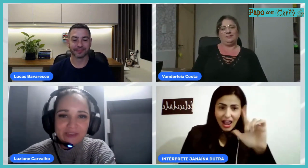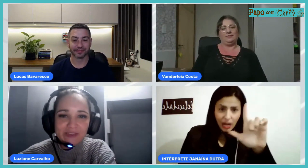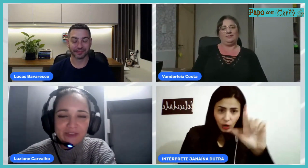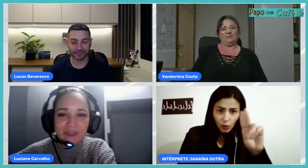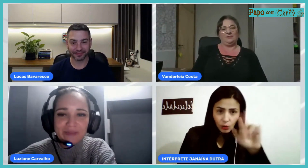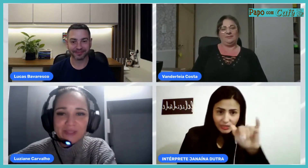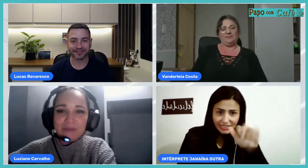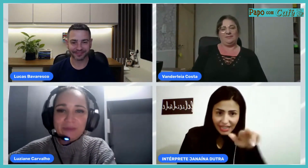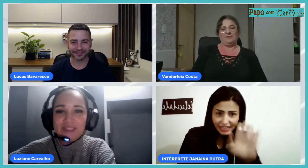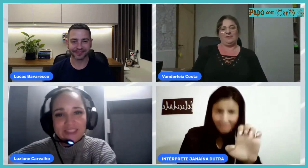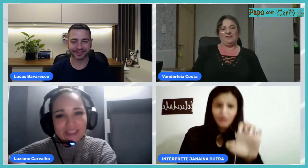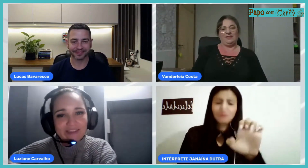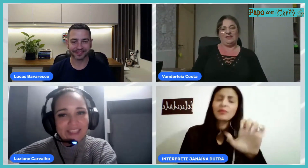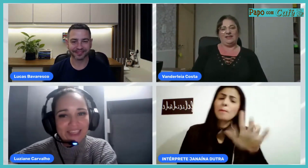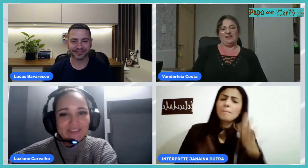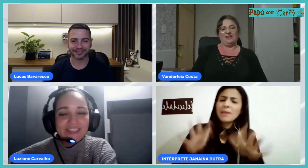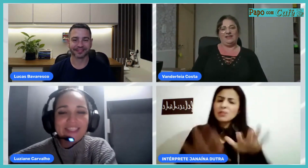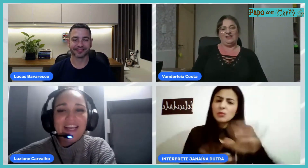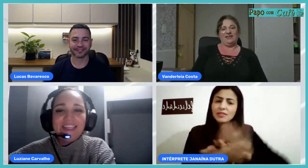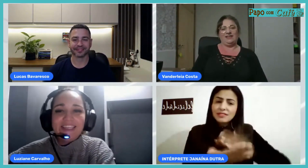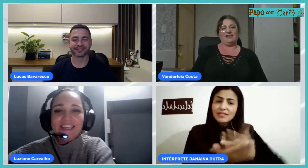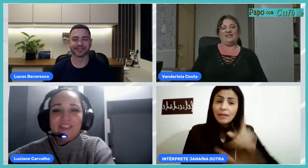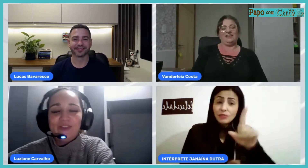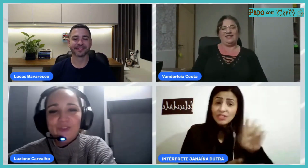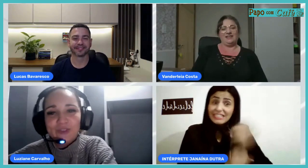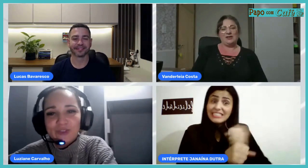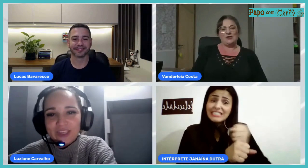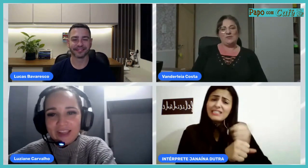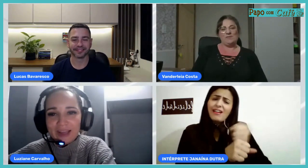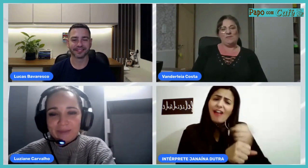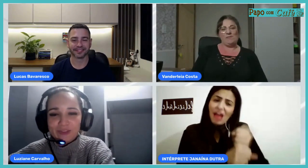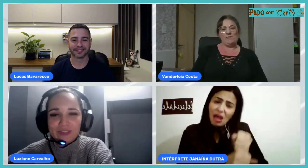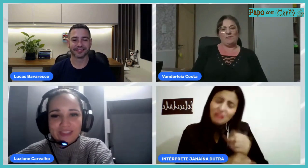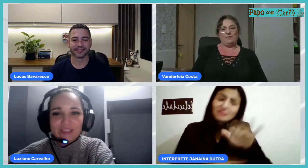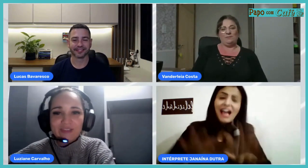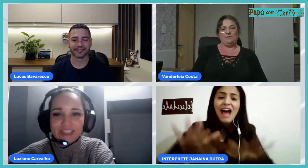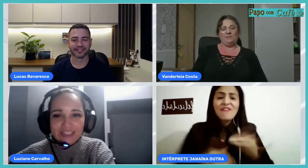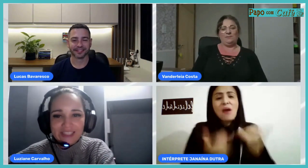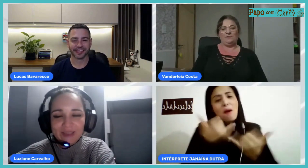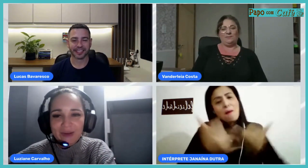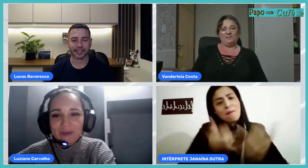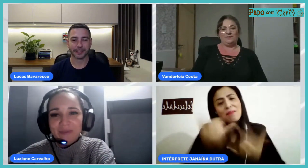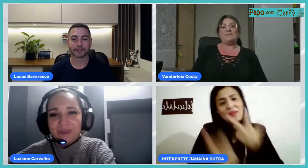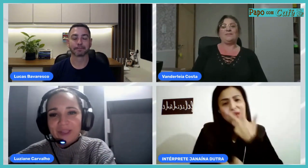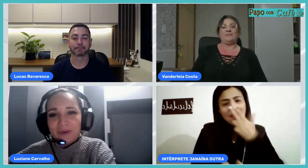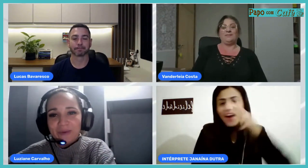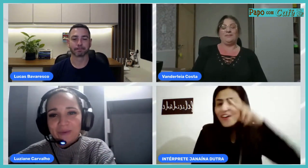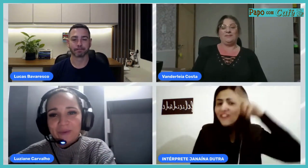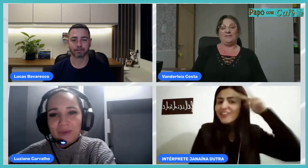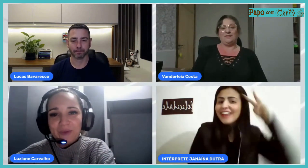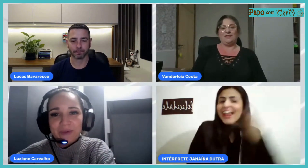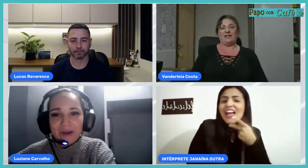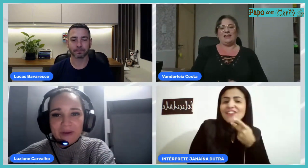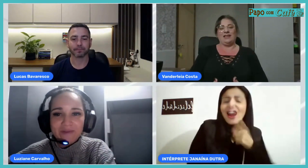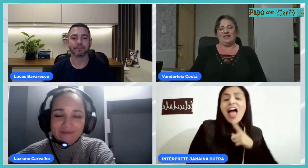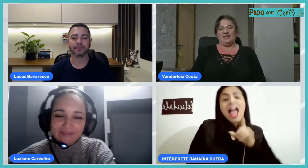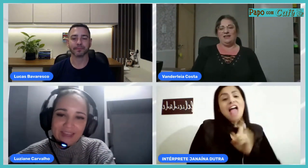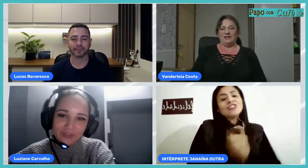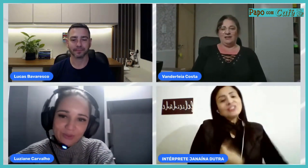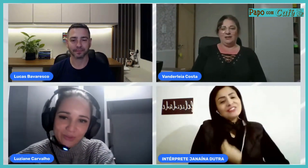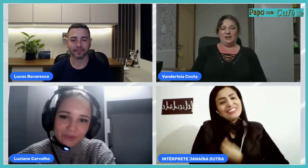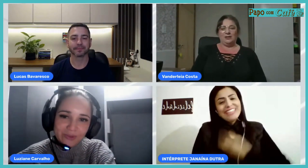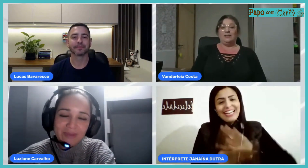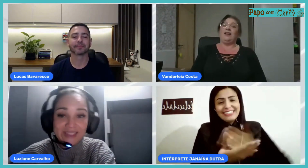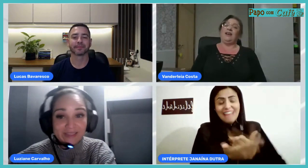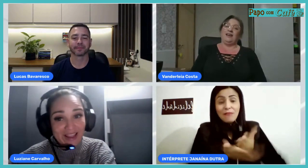eu brinco, eu tô na mesma posição ali que a Wanderleia, né? Eu digo que eu sou intérprete desde que eu nasci, porque o meu irmão